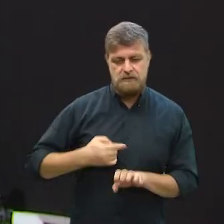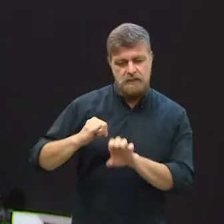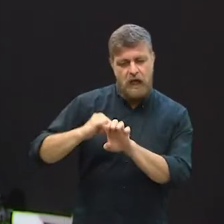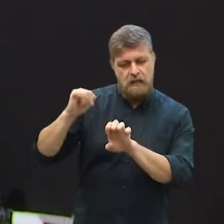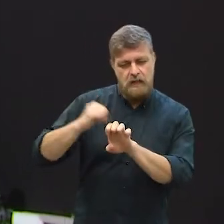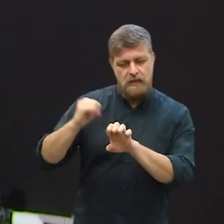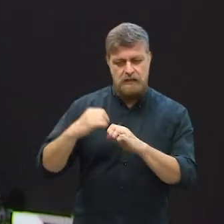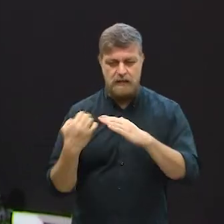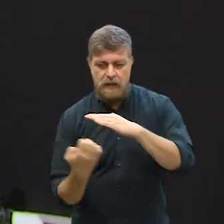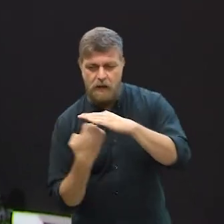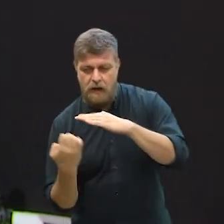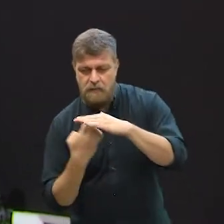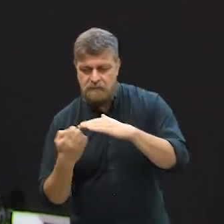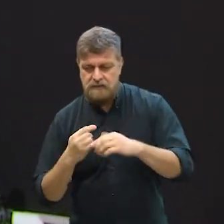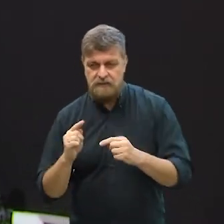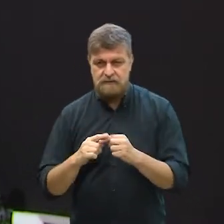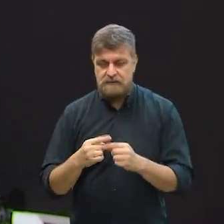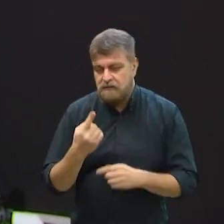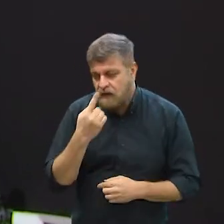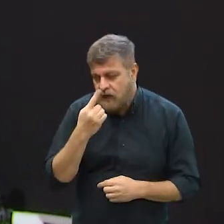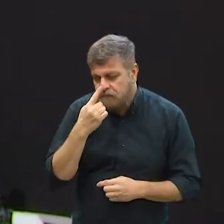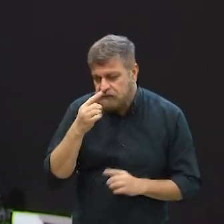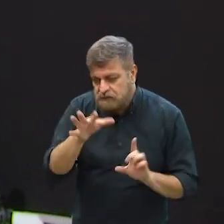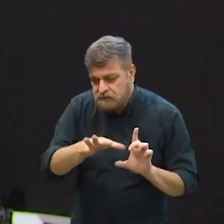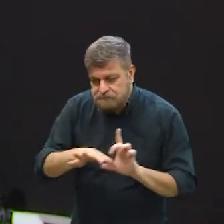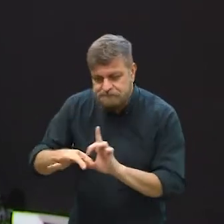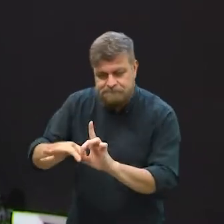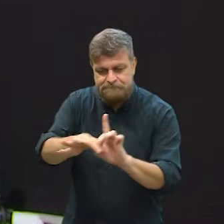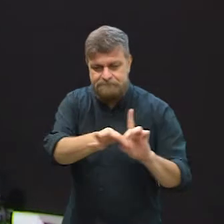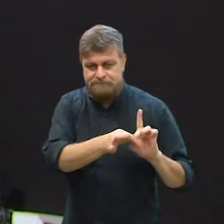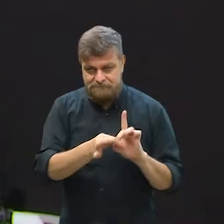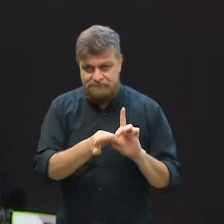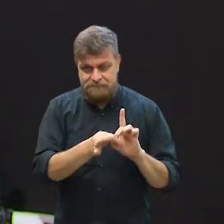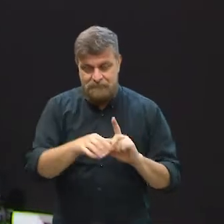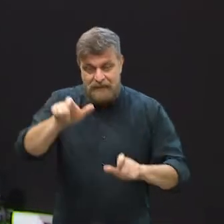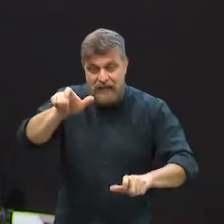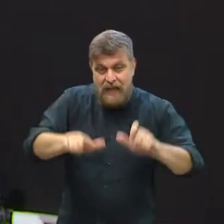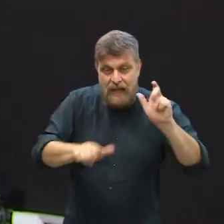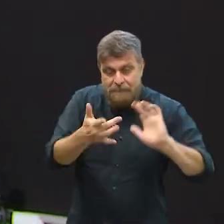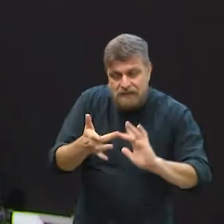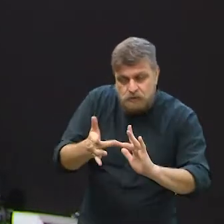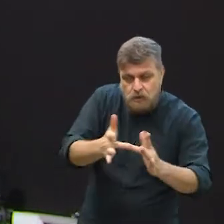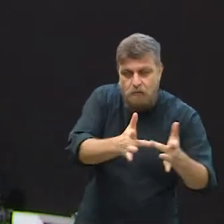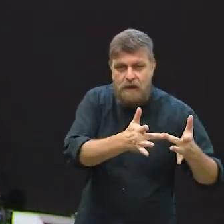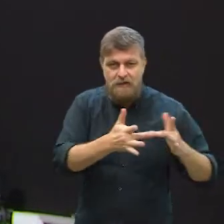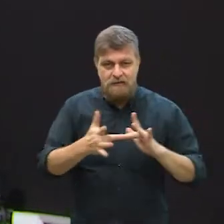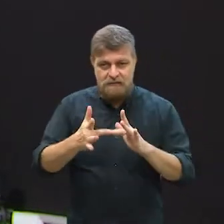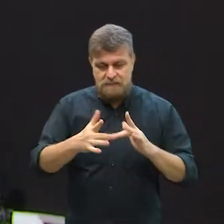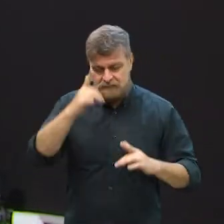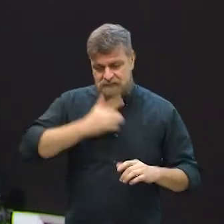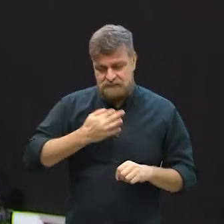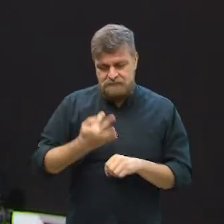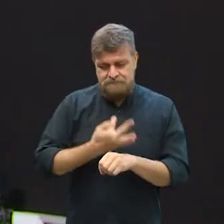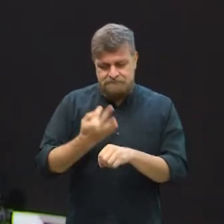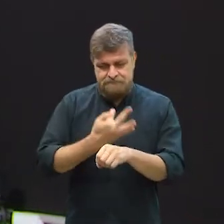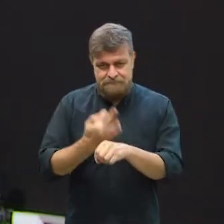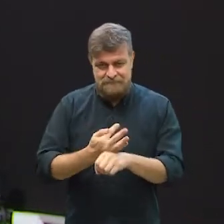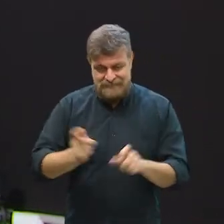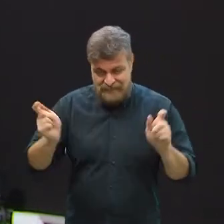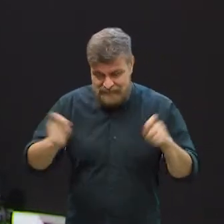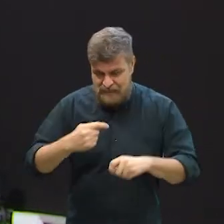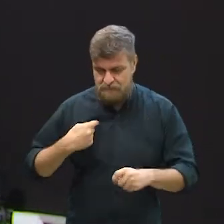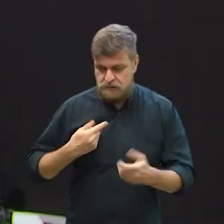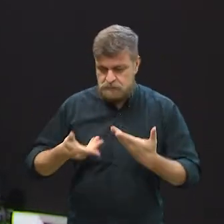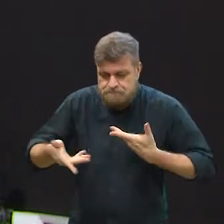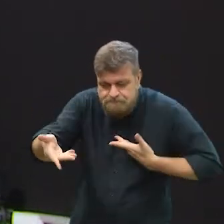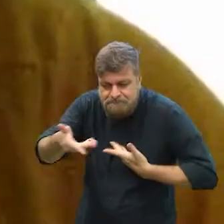né, nos aproxima dos negócios, nos aproxima das pessoas, nos exige, nos dá uma possibilidade maior